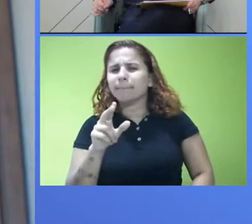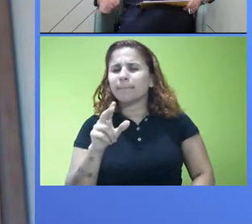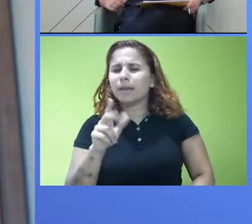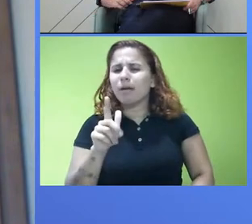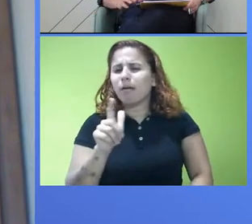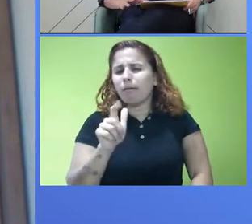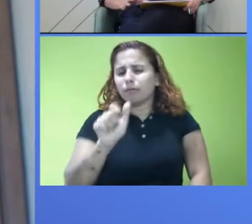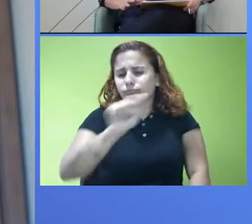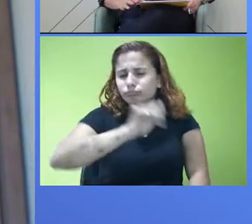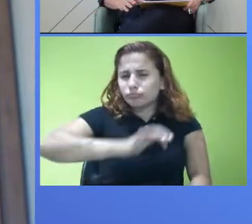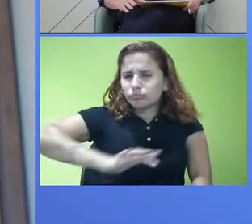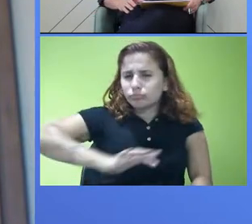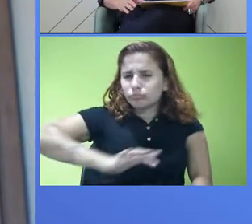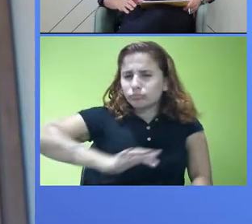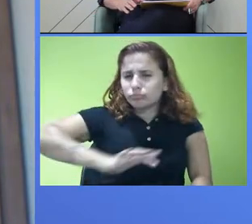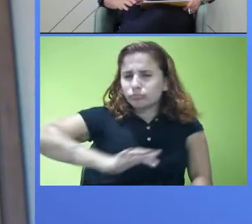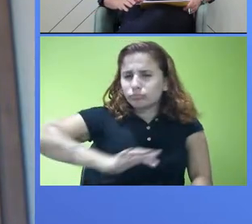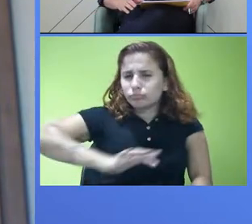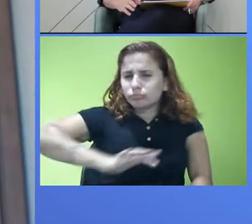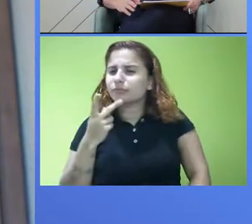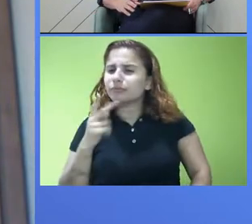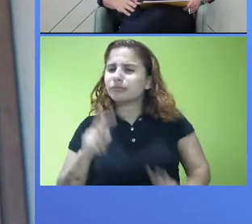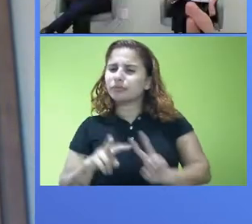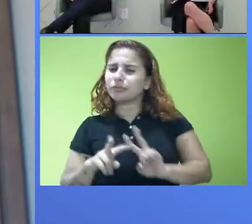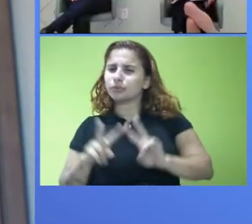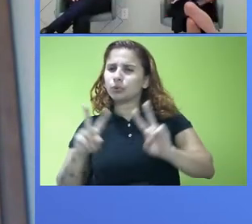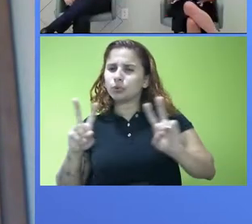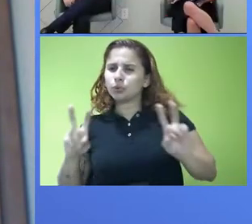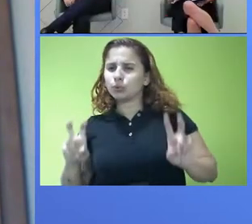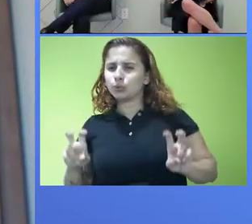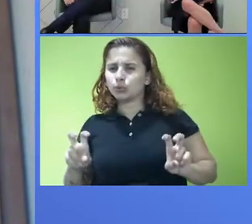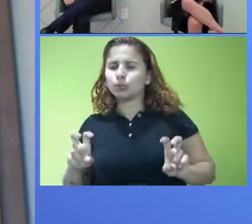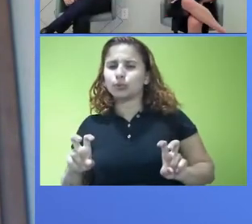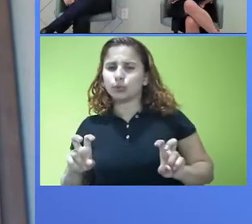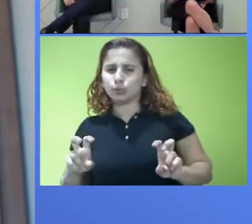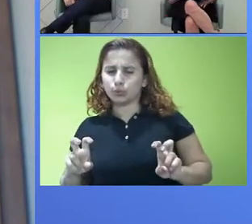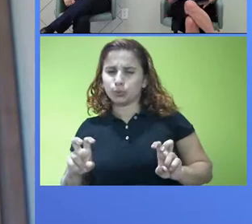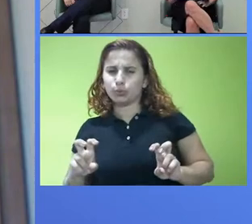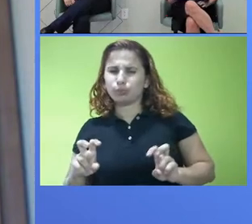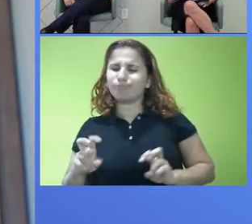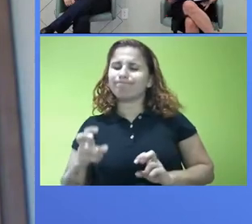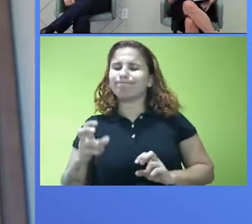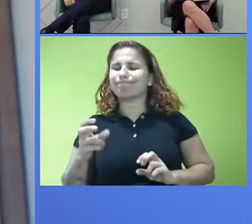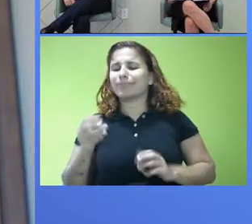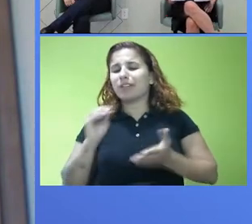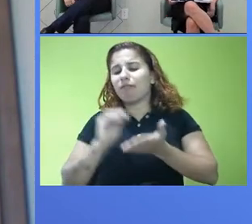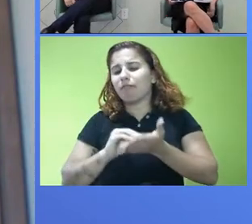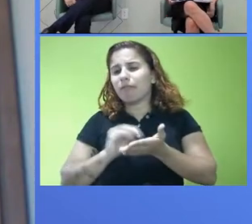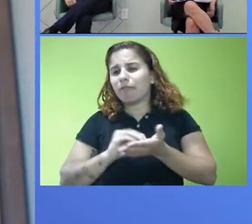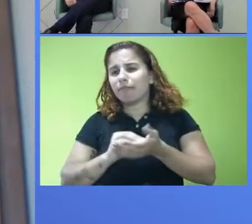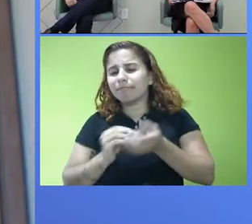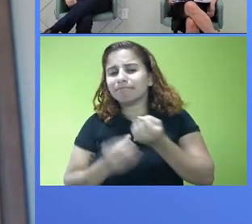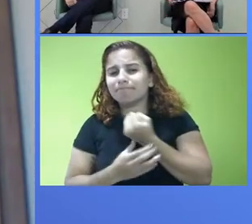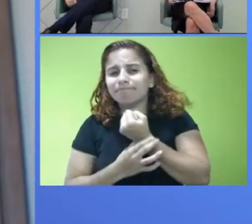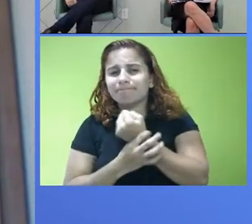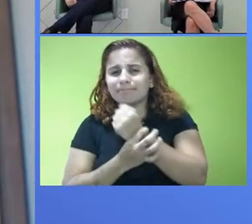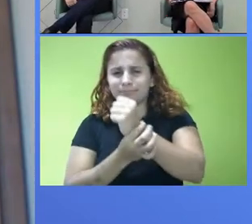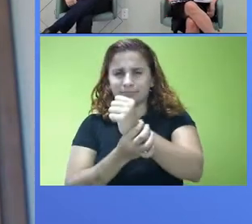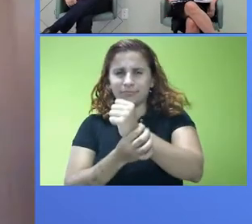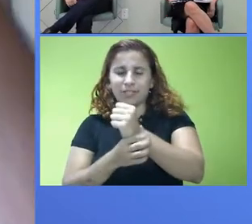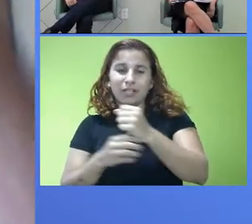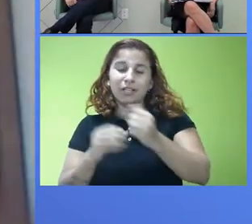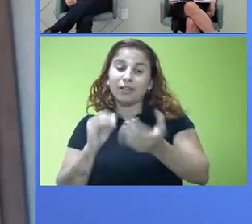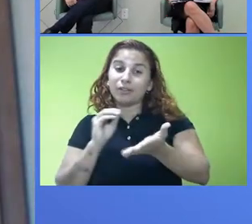o tempo inteiro aí com as suas privações, com as suas situações de insegurança, eu não vejo maior potencial do